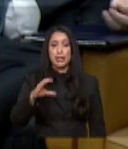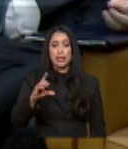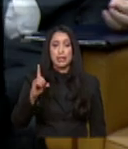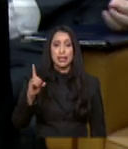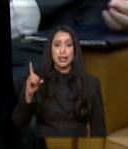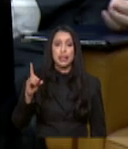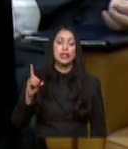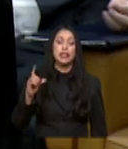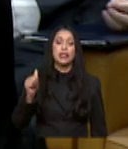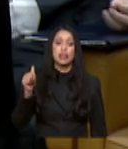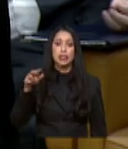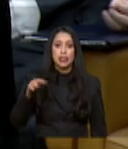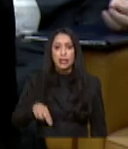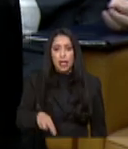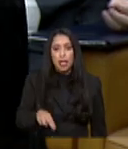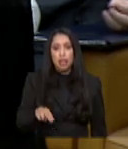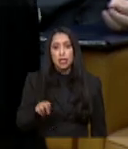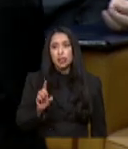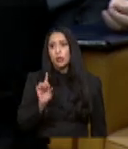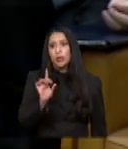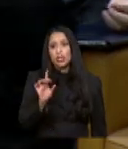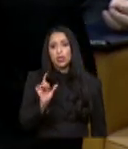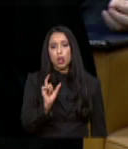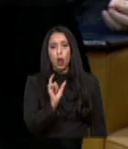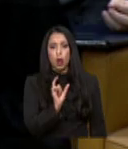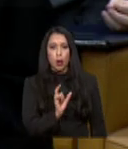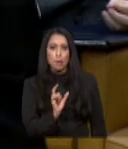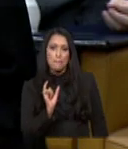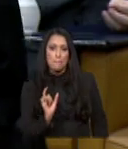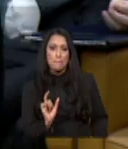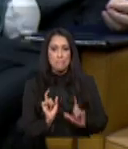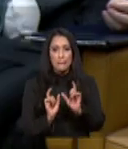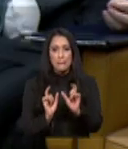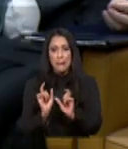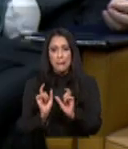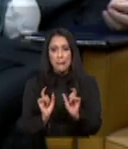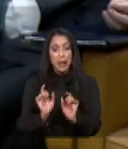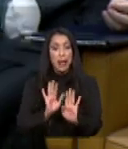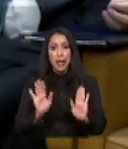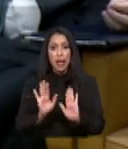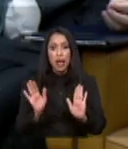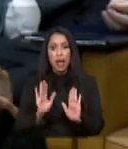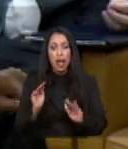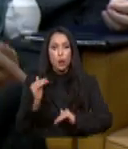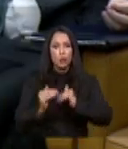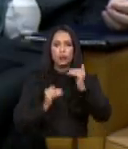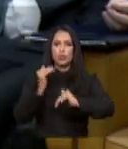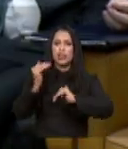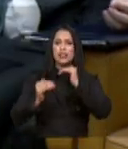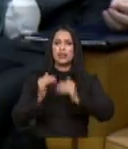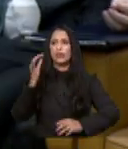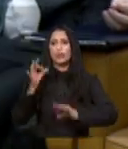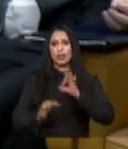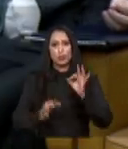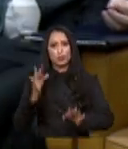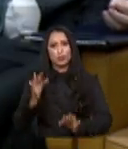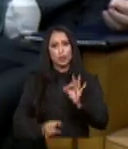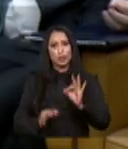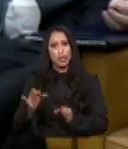não estamos simplesmente a tratar de siglas, nós estamos falando de um desenvolvimento jurídico